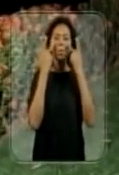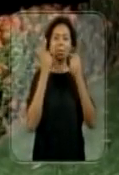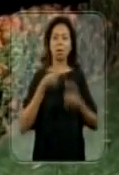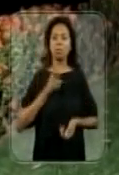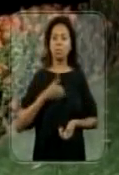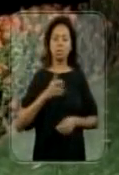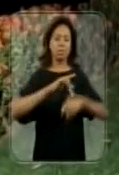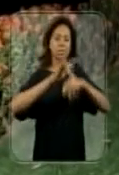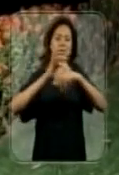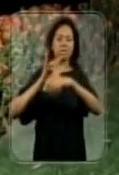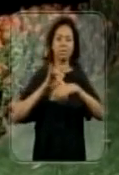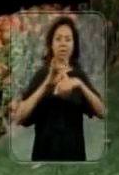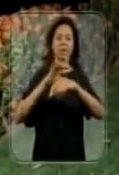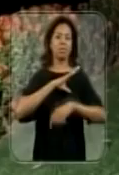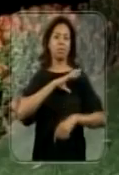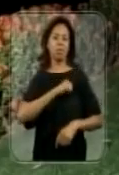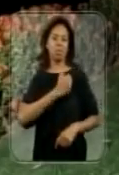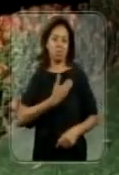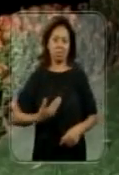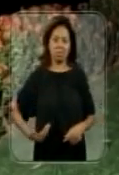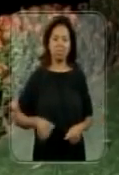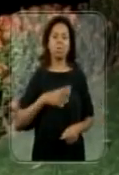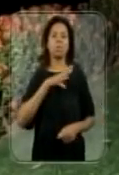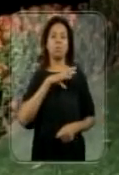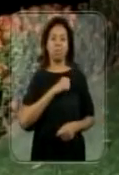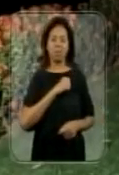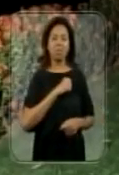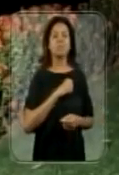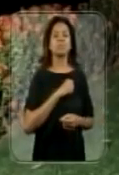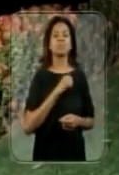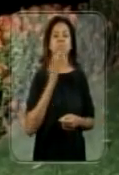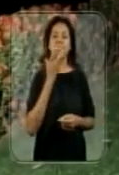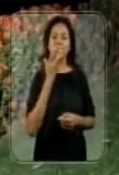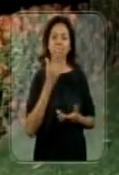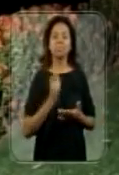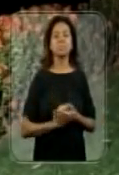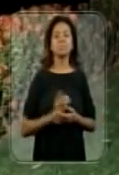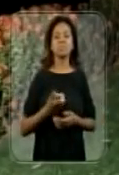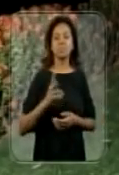normal, sempre dancei, sempre gostei de tomar cervejinha também.